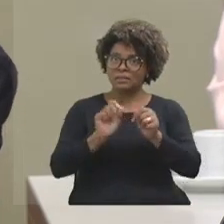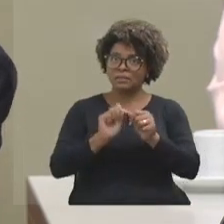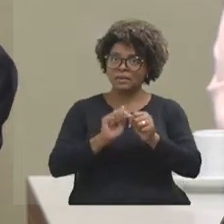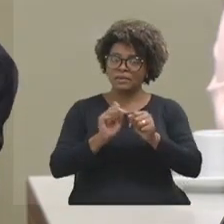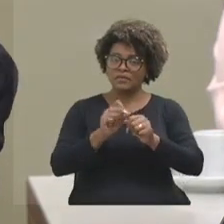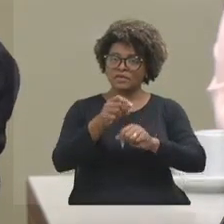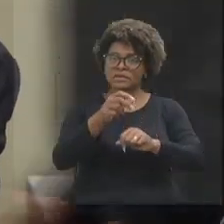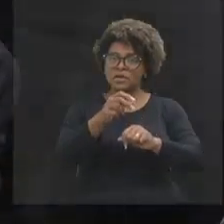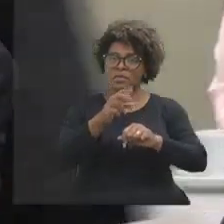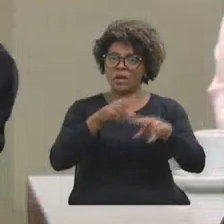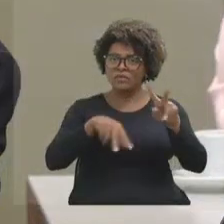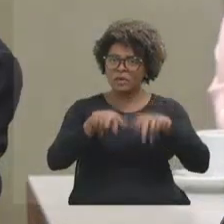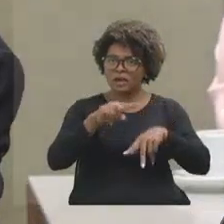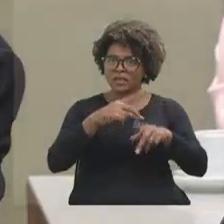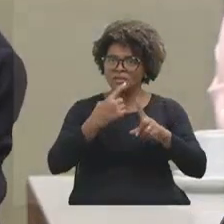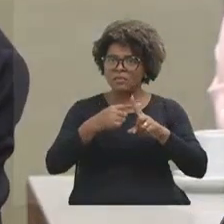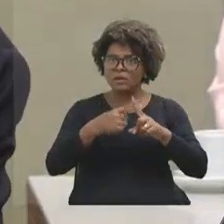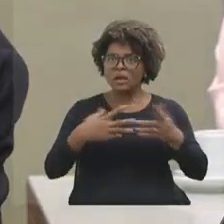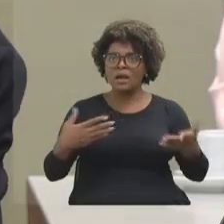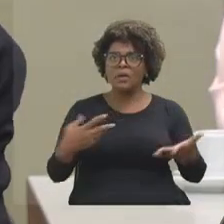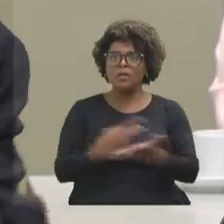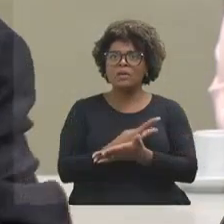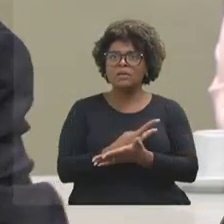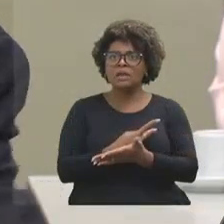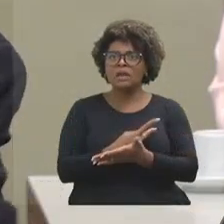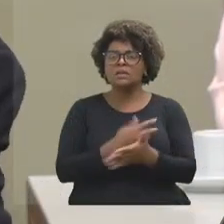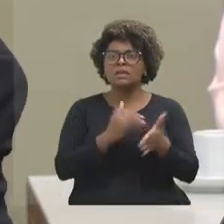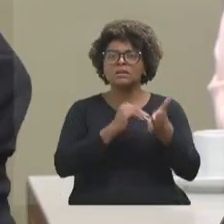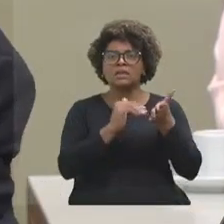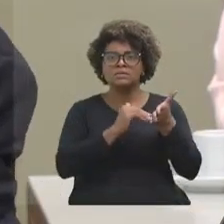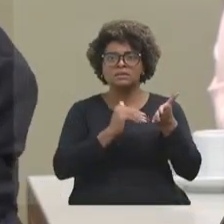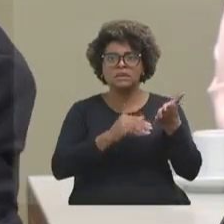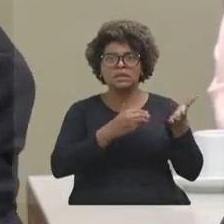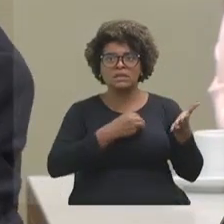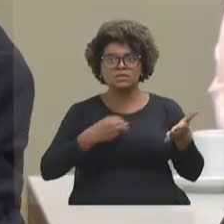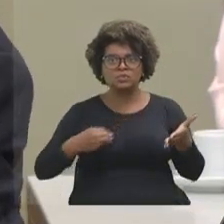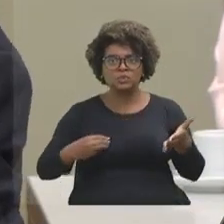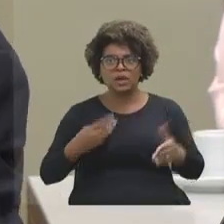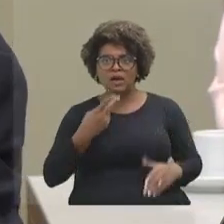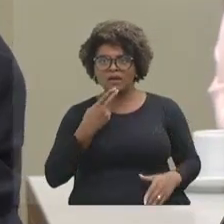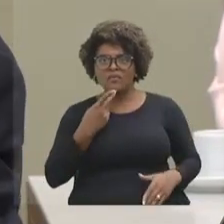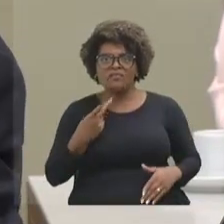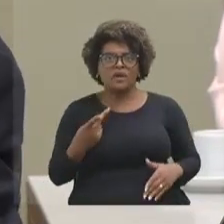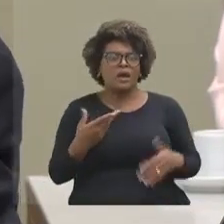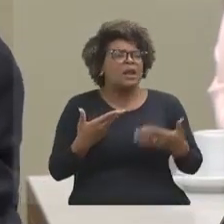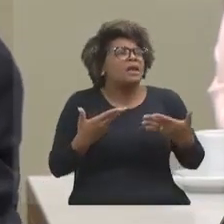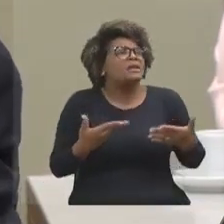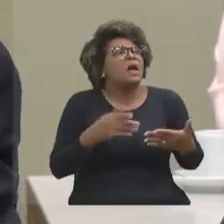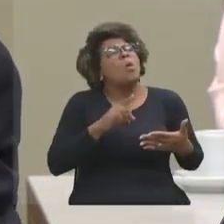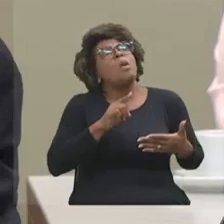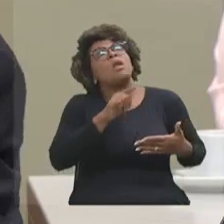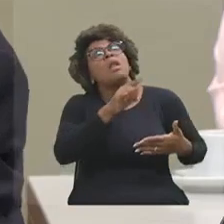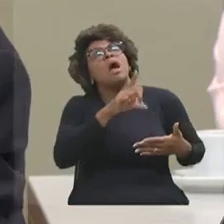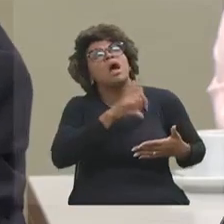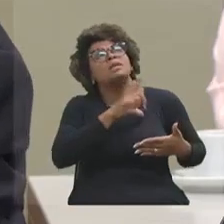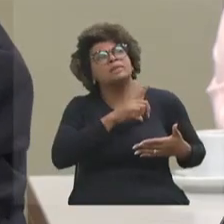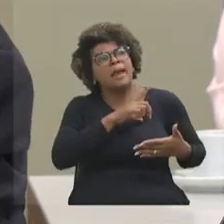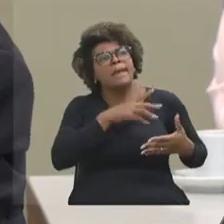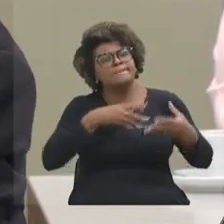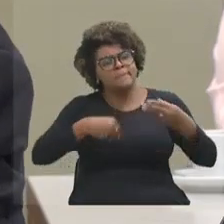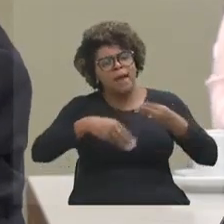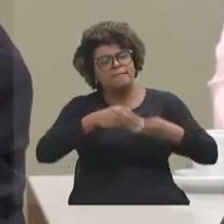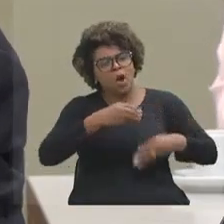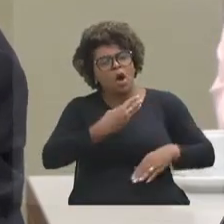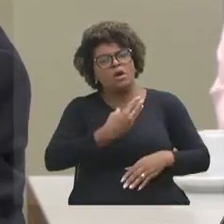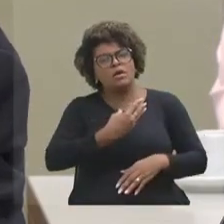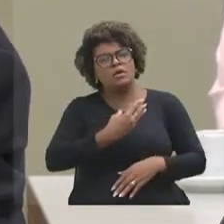porque às vezes a secretaria de saúde fala o seguinte em tal lugar tem uma móvel funcionando tem mas